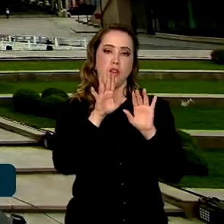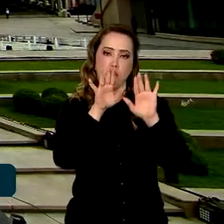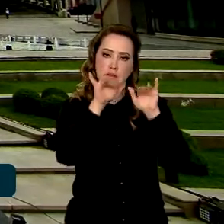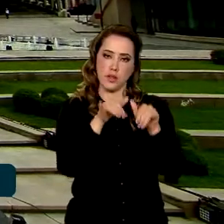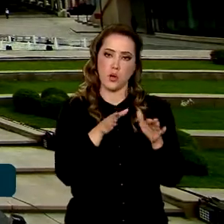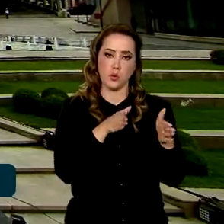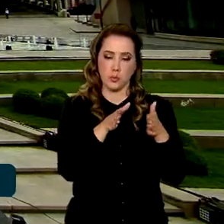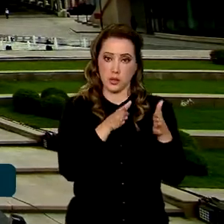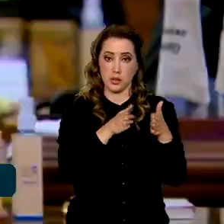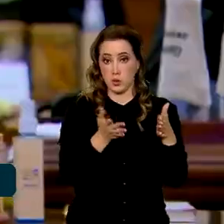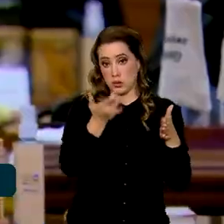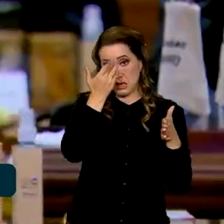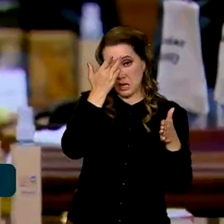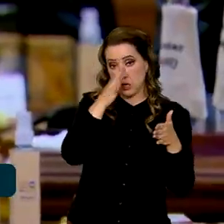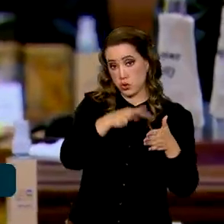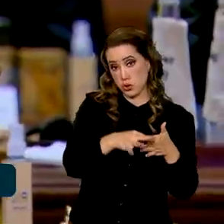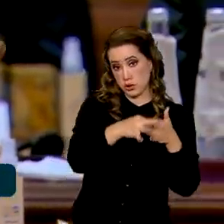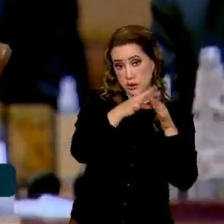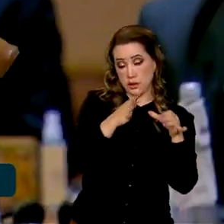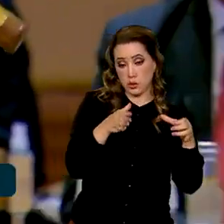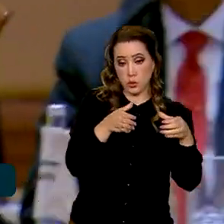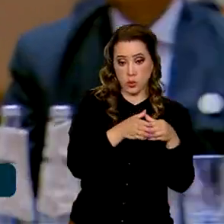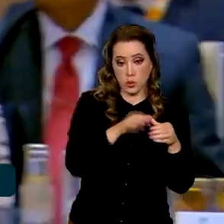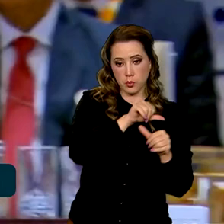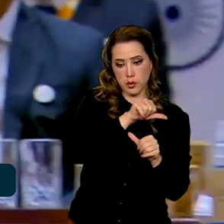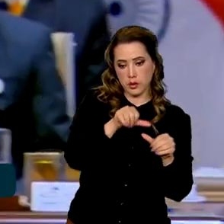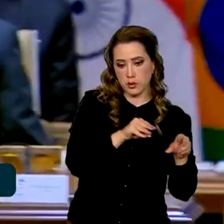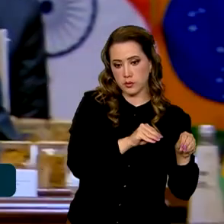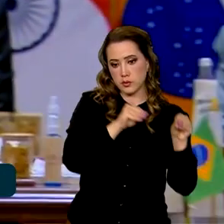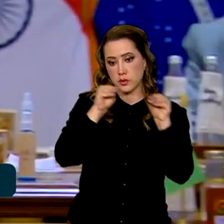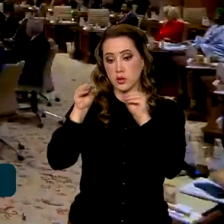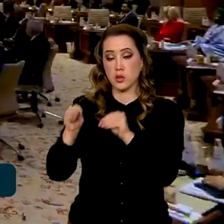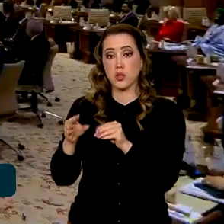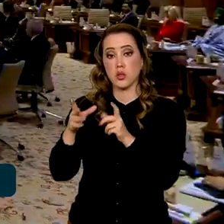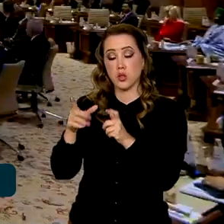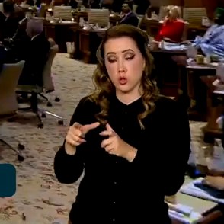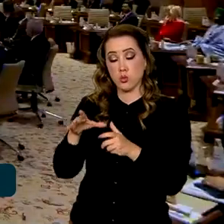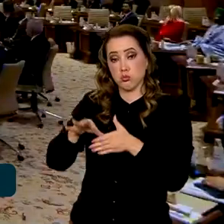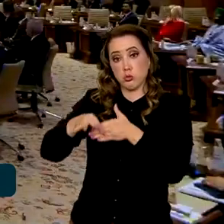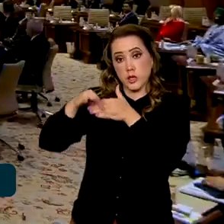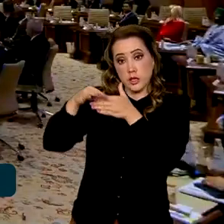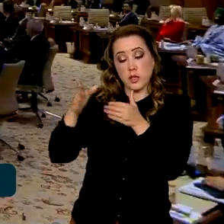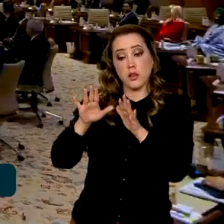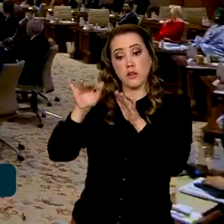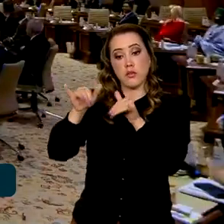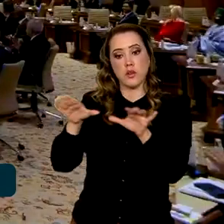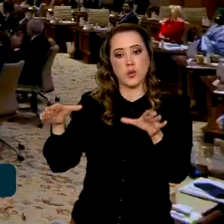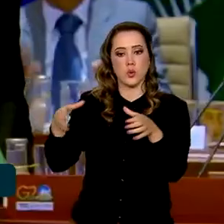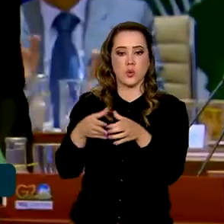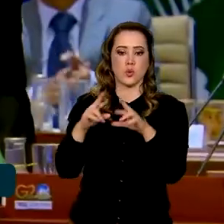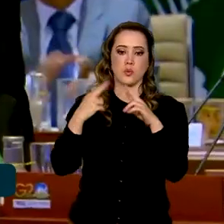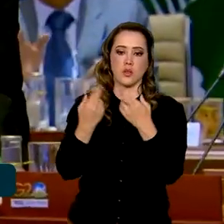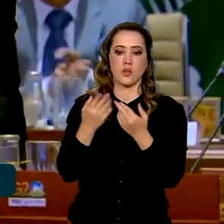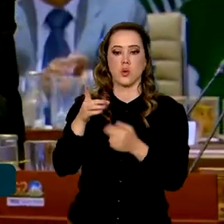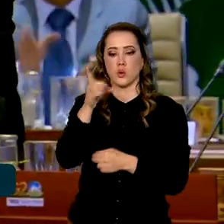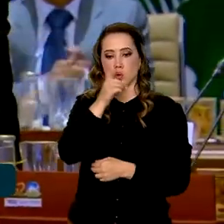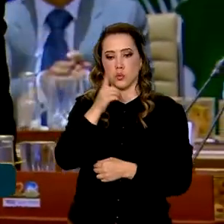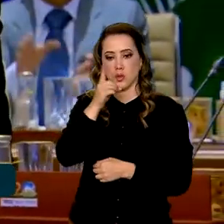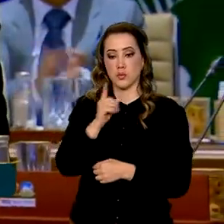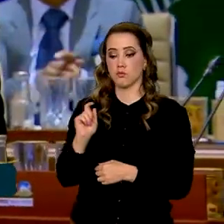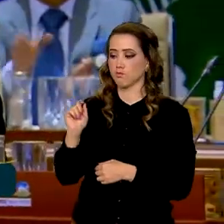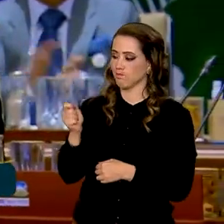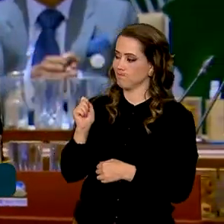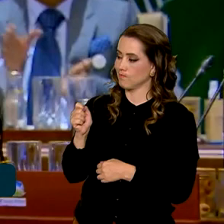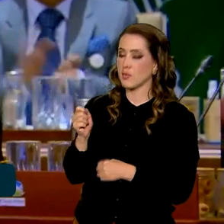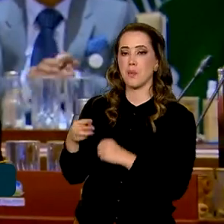da Índia no G20. A passagem simbólica da liderança do bloco foi feita ao final da cúpula neste domingo. O